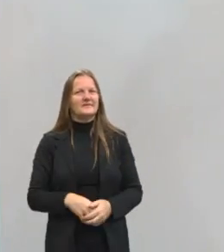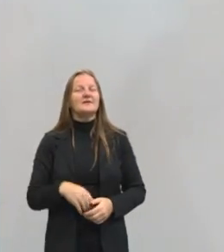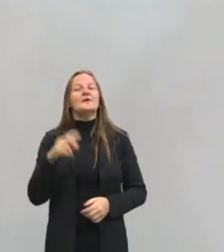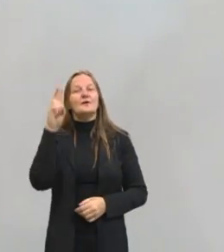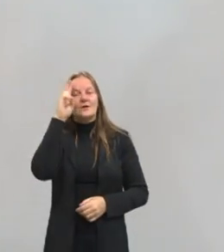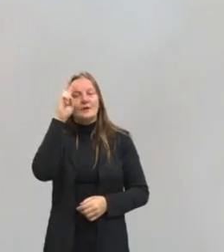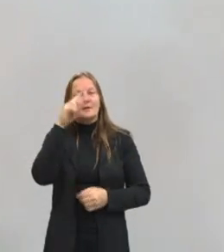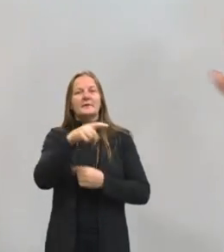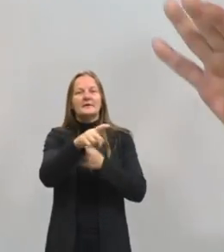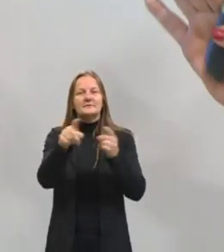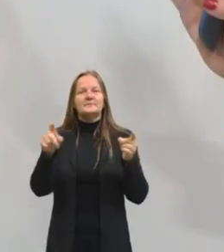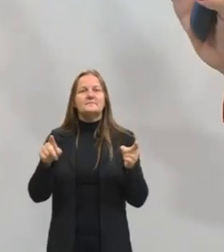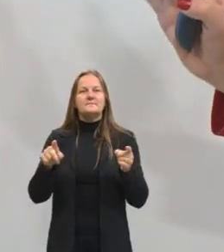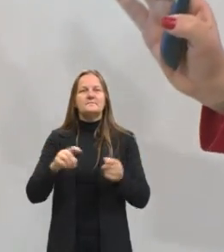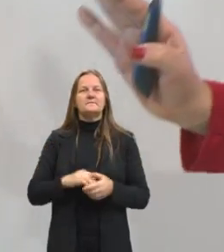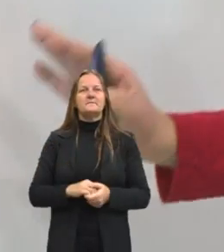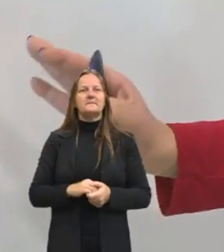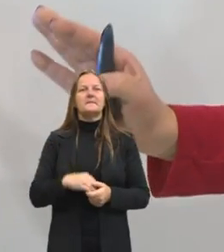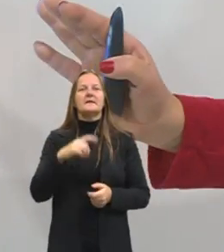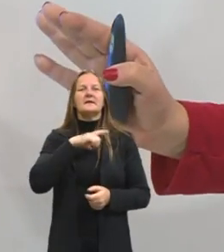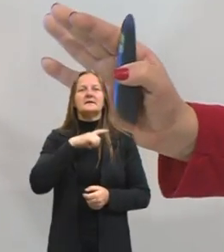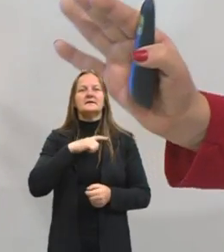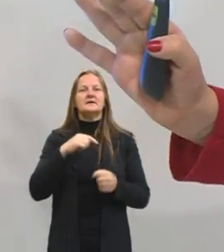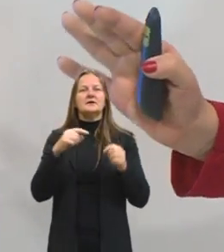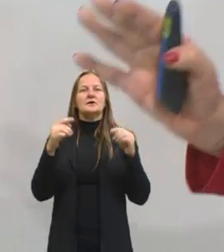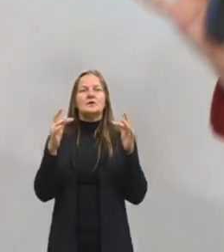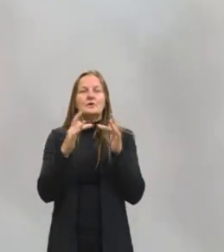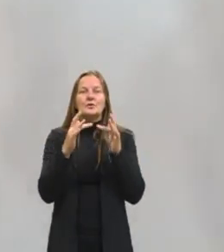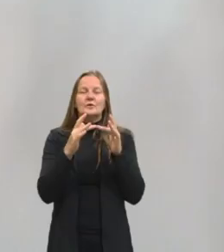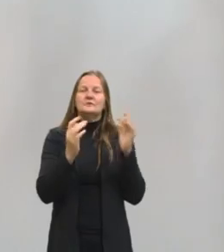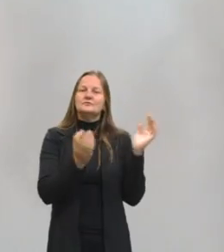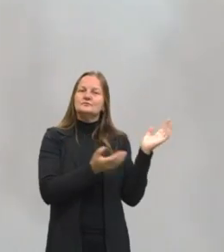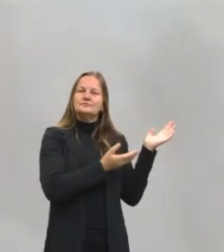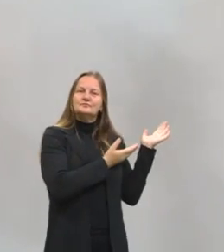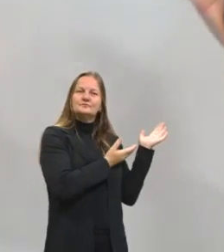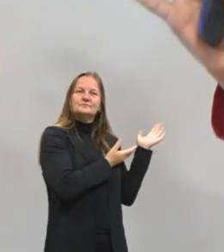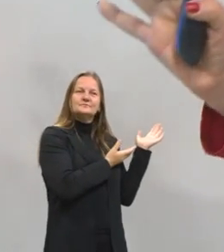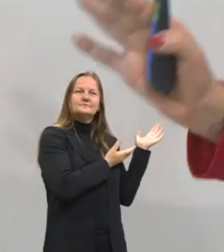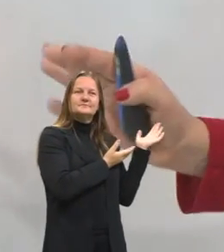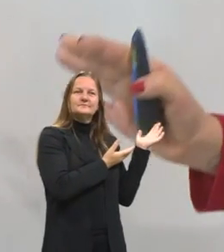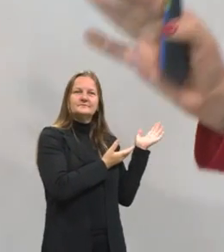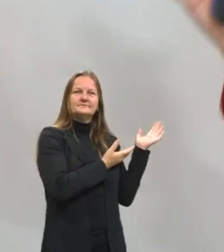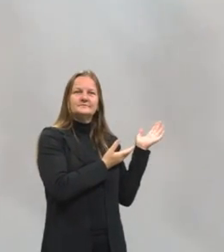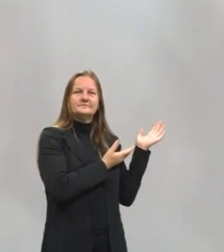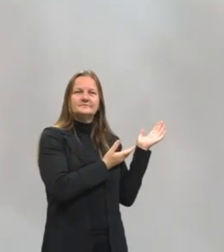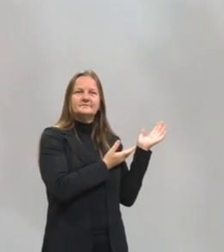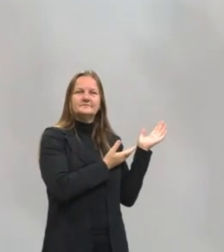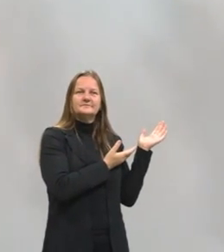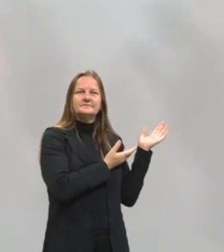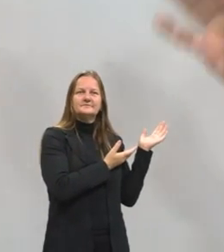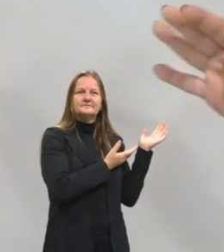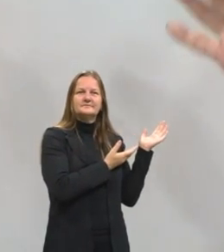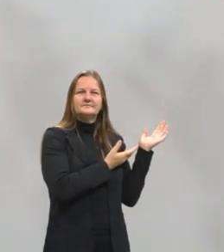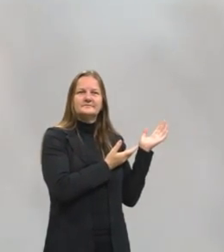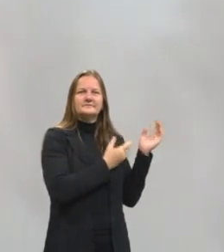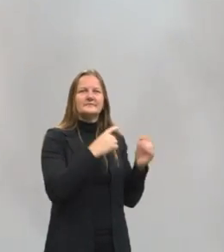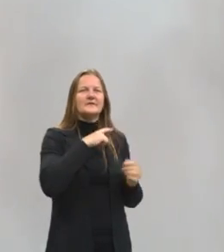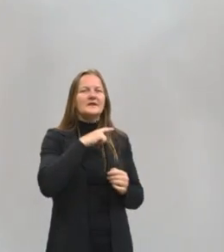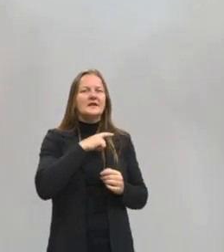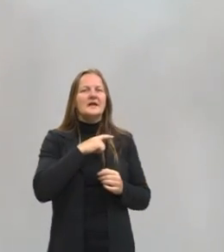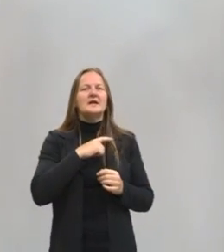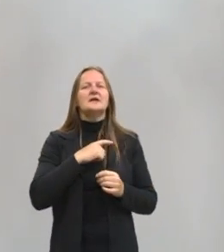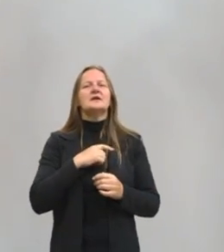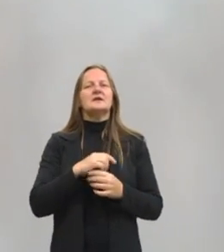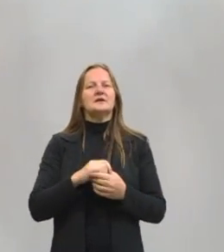lembrá-los inicialmente, né, que vocês têm aqui no cantinho do quadro as minhas redes sociais, vocês têm o meu Instagram, vocês